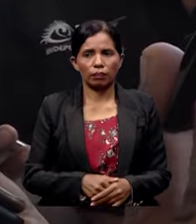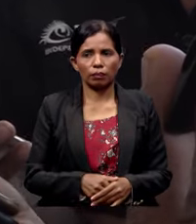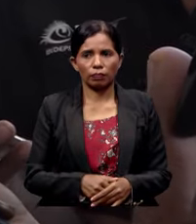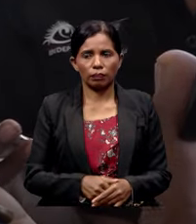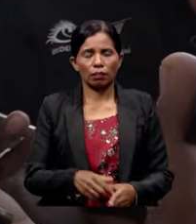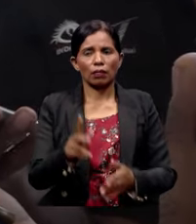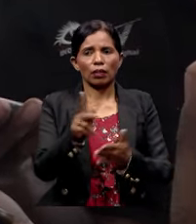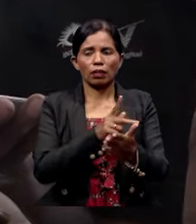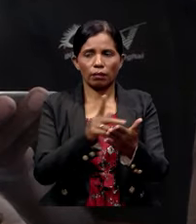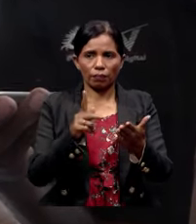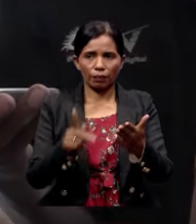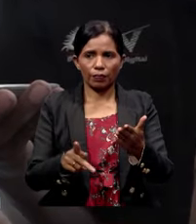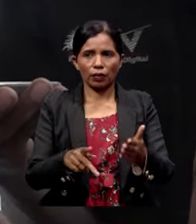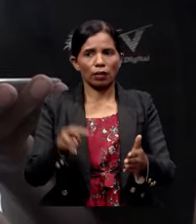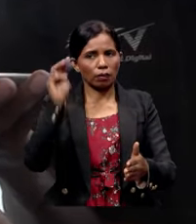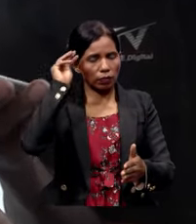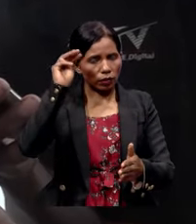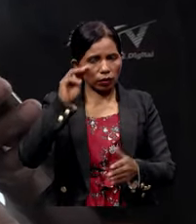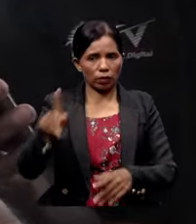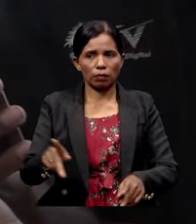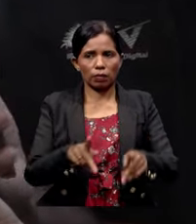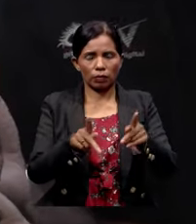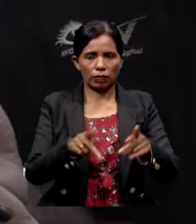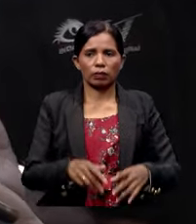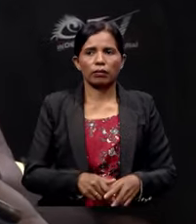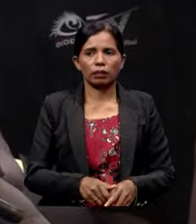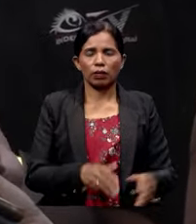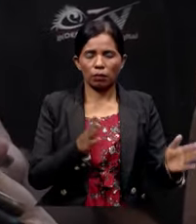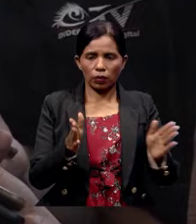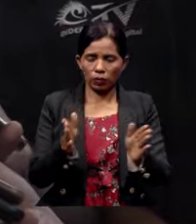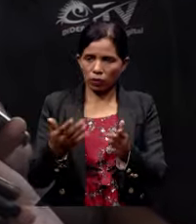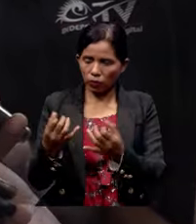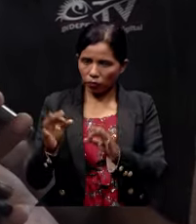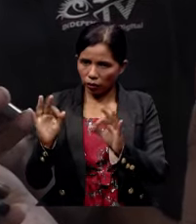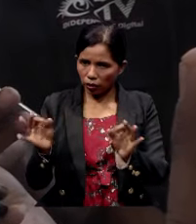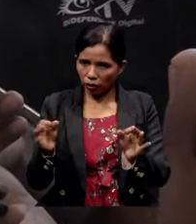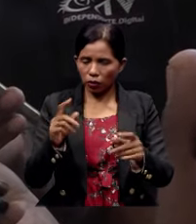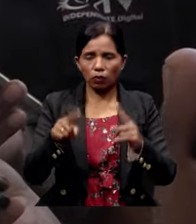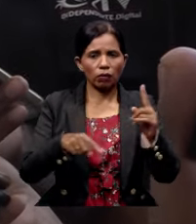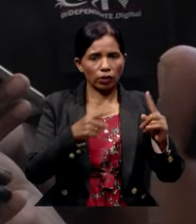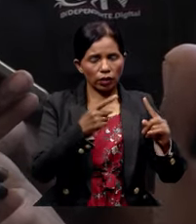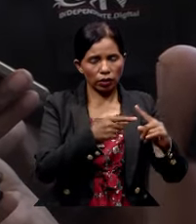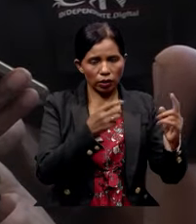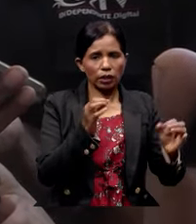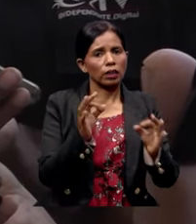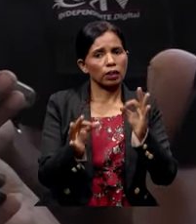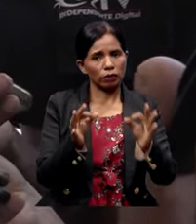criminal ninian, nema Ministério Público. Processo roto, baia quando Karek